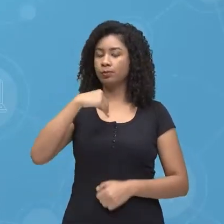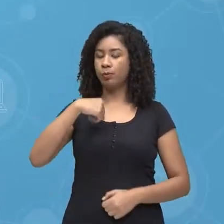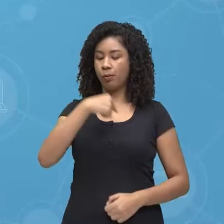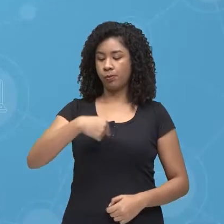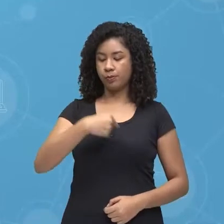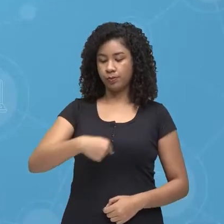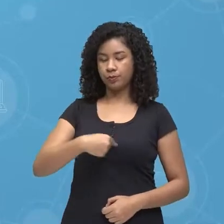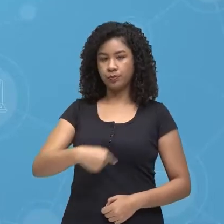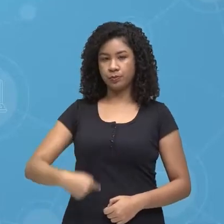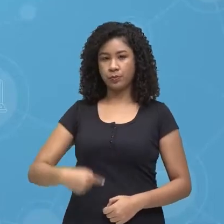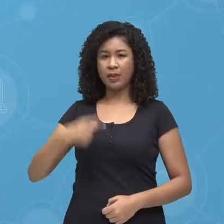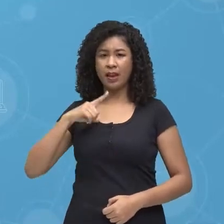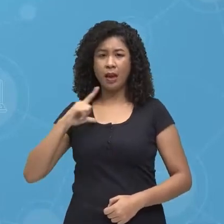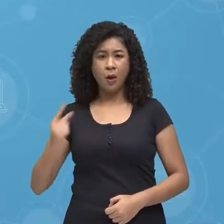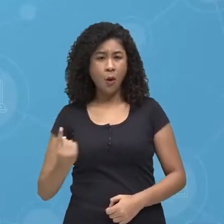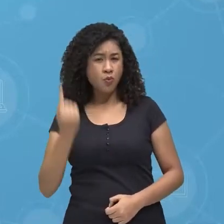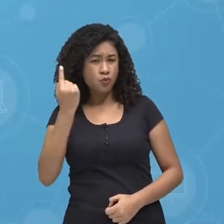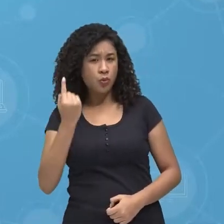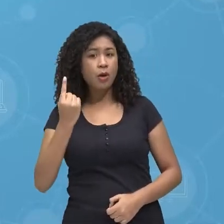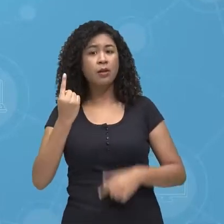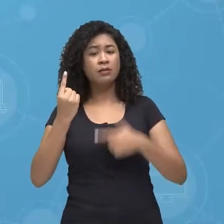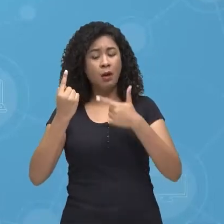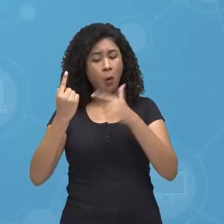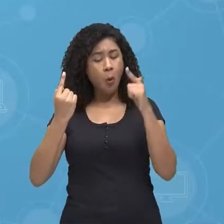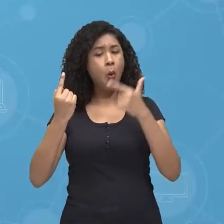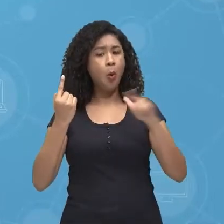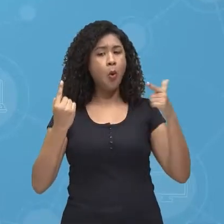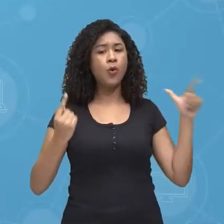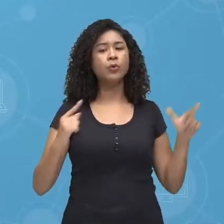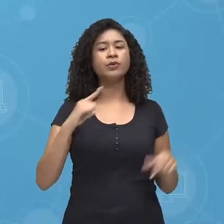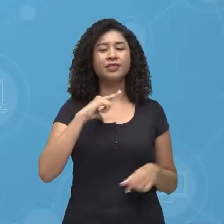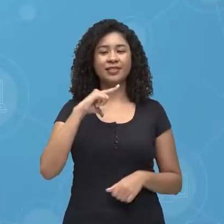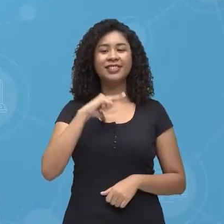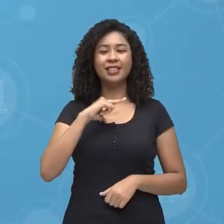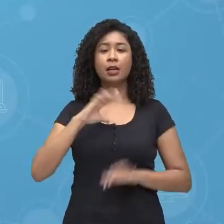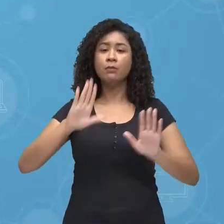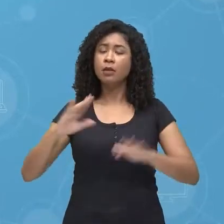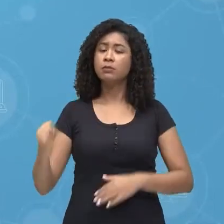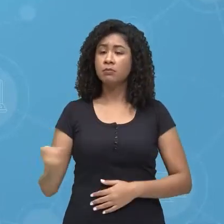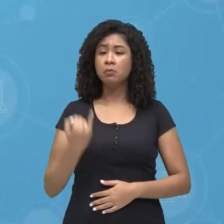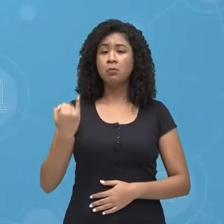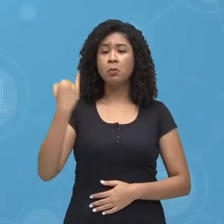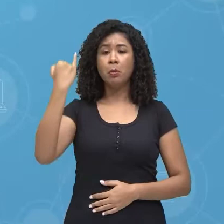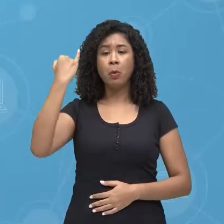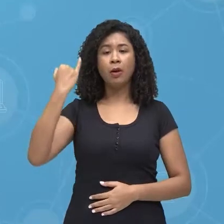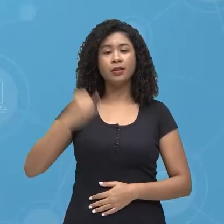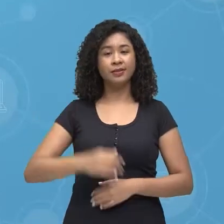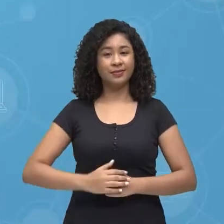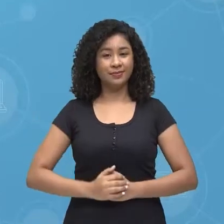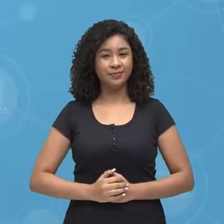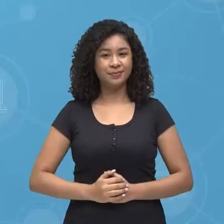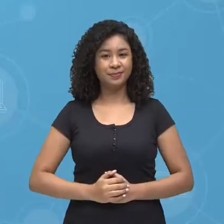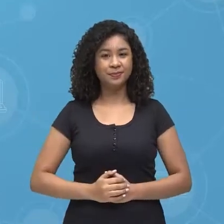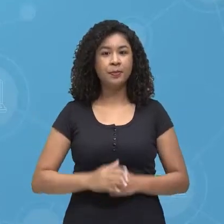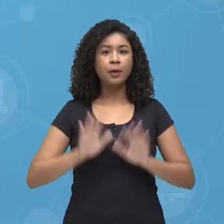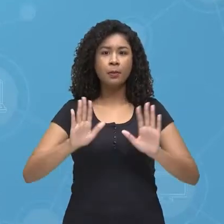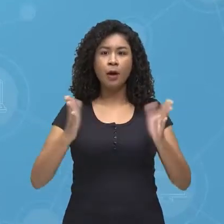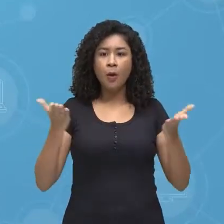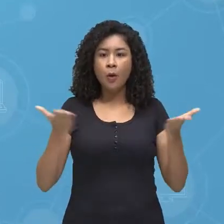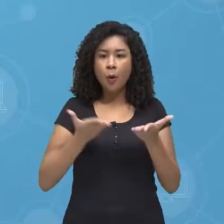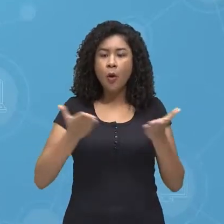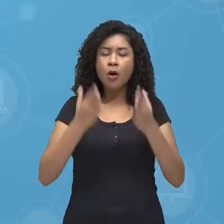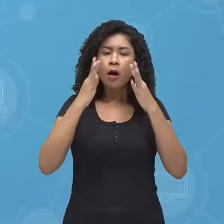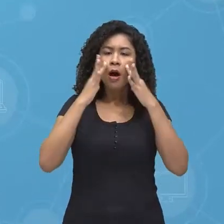no nosso organismo e que é muito importante, assim como todos os outros. Mas aqui a gente tem que prestar um pouquinho